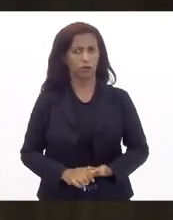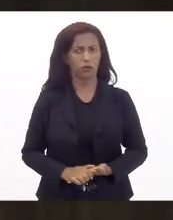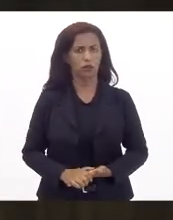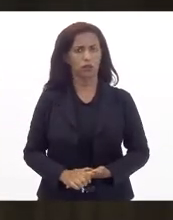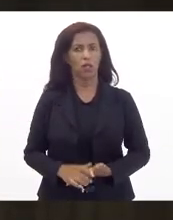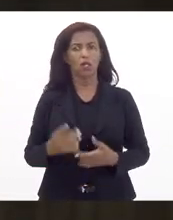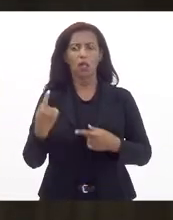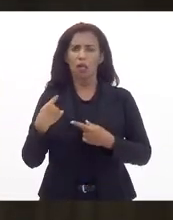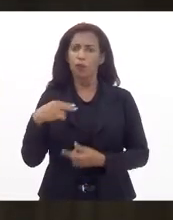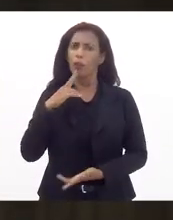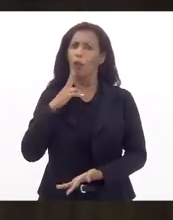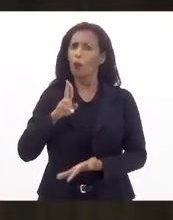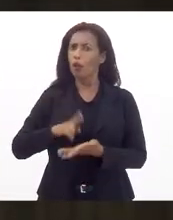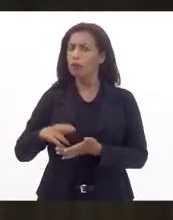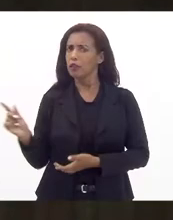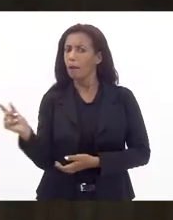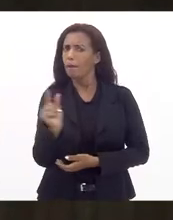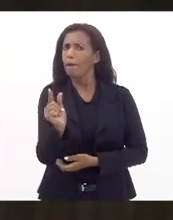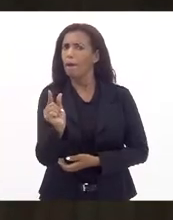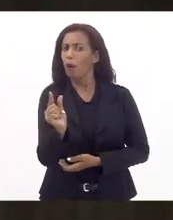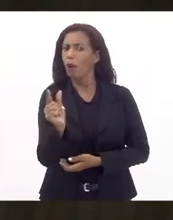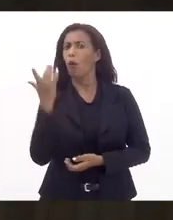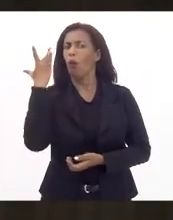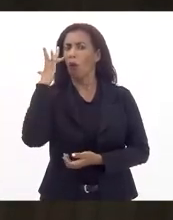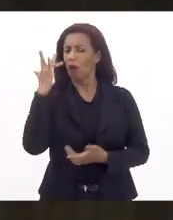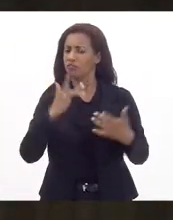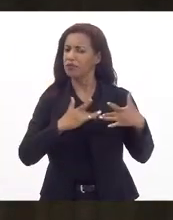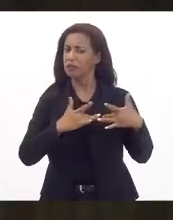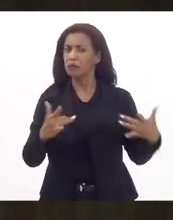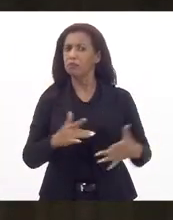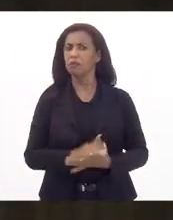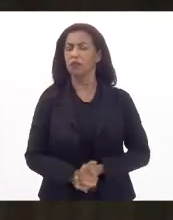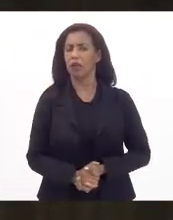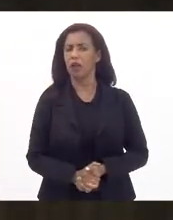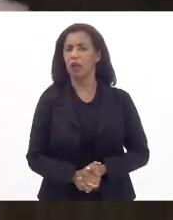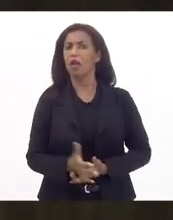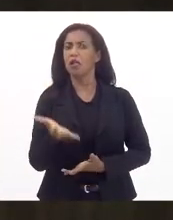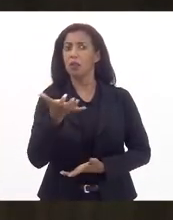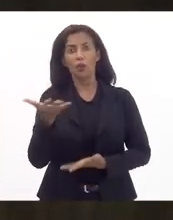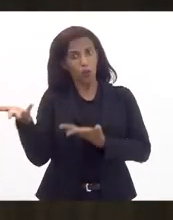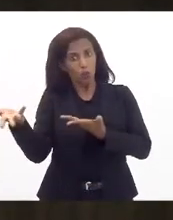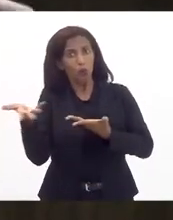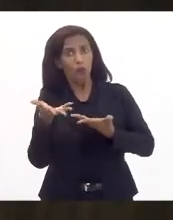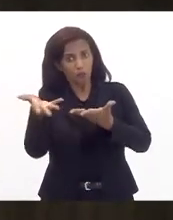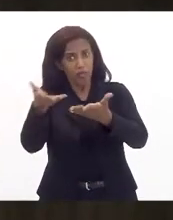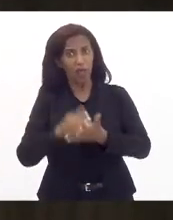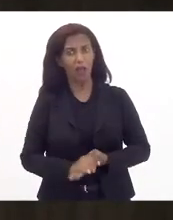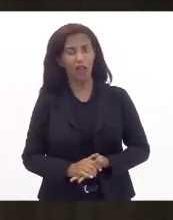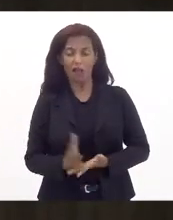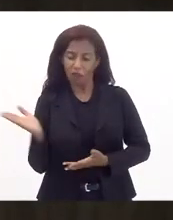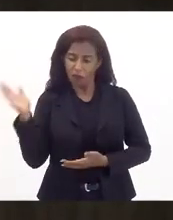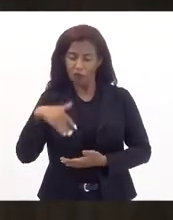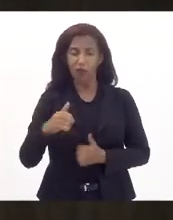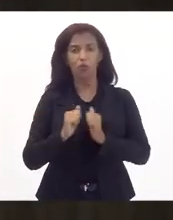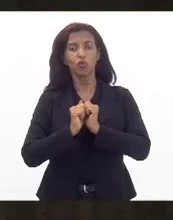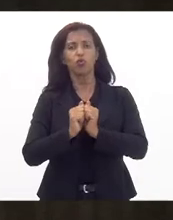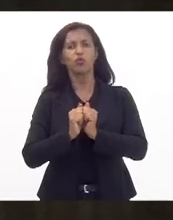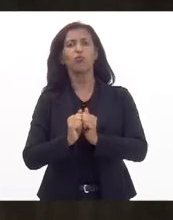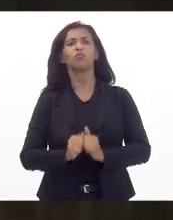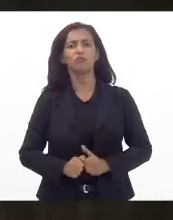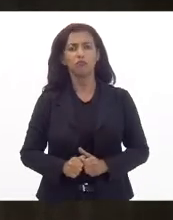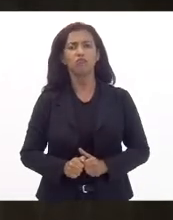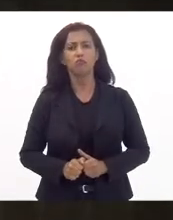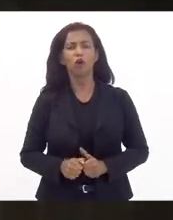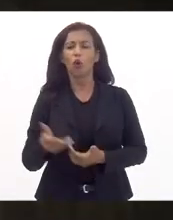por conhecer o povo Governador acho que ele vai se sensibilizar e eu quero convidá-lo a participar dessa fiscalizações comigo de